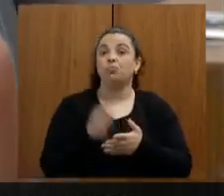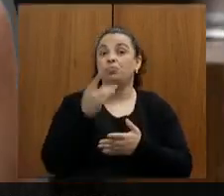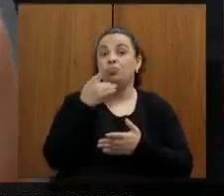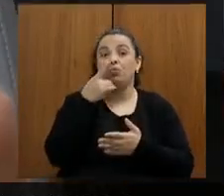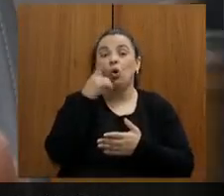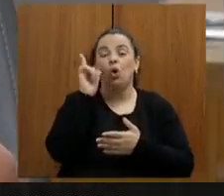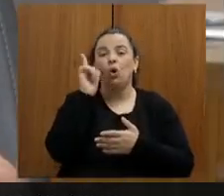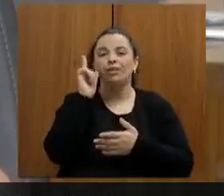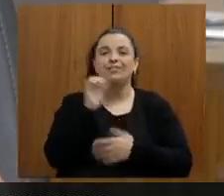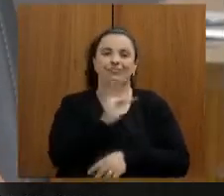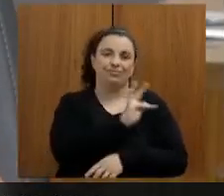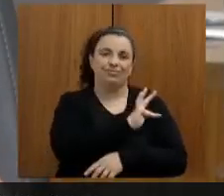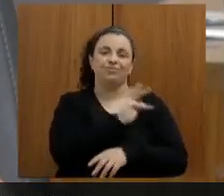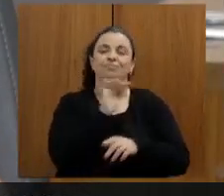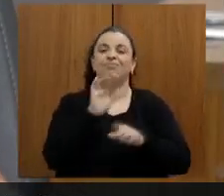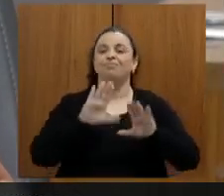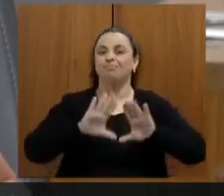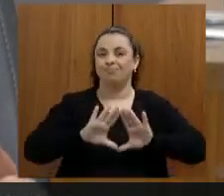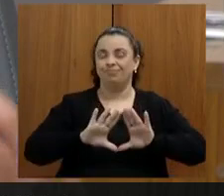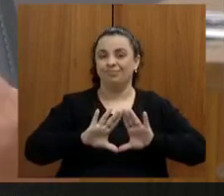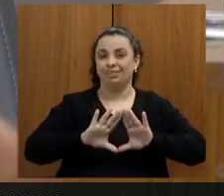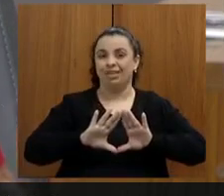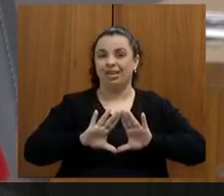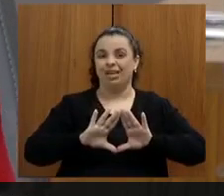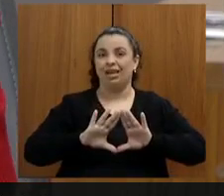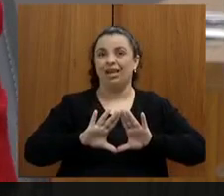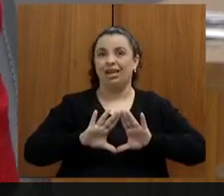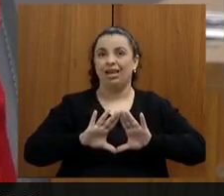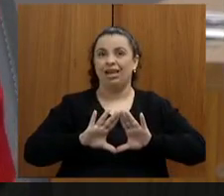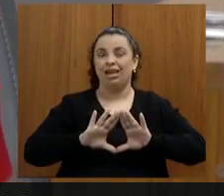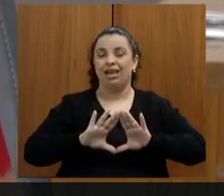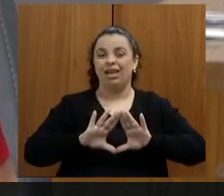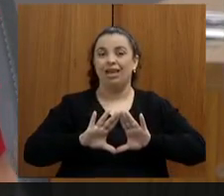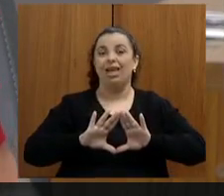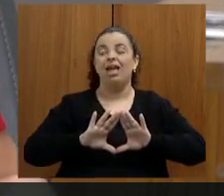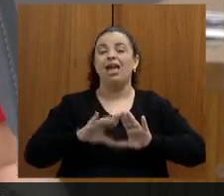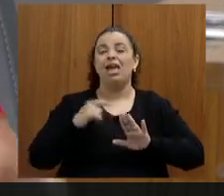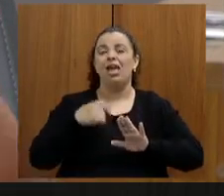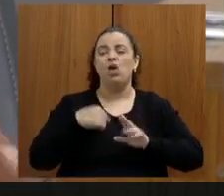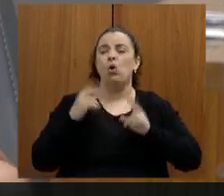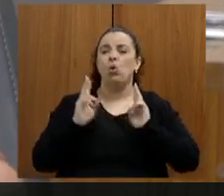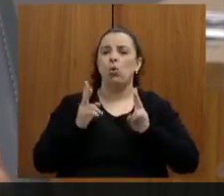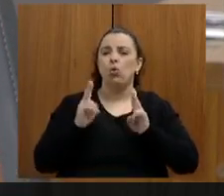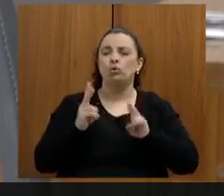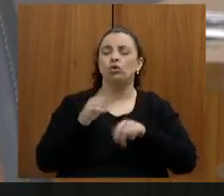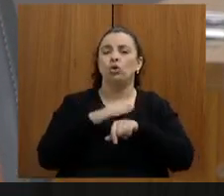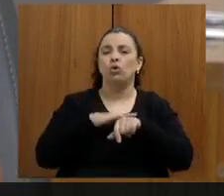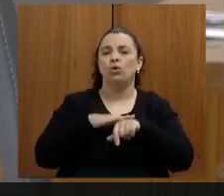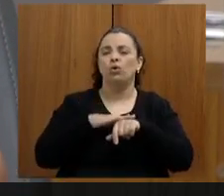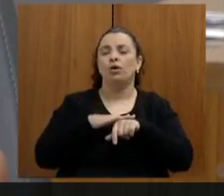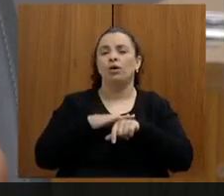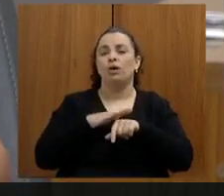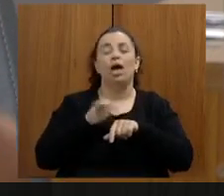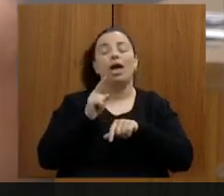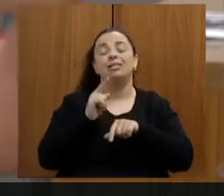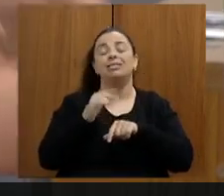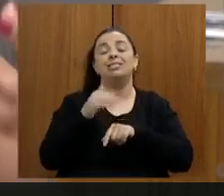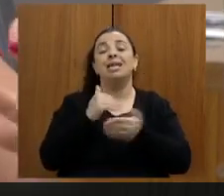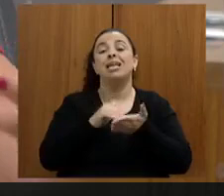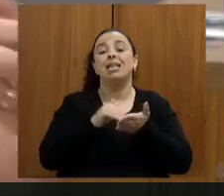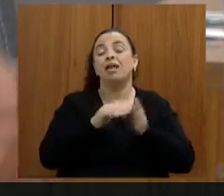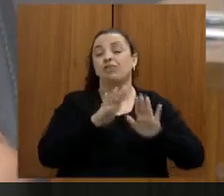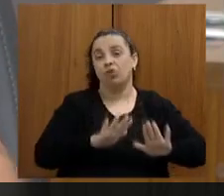Presidente o Assembleia fiscaliza com educação ainda a secretaria ainda ficou aqui e eu sair para ir para